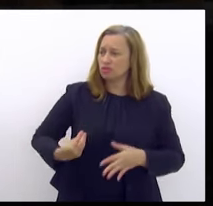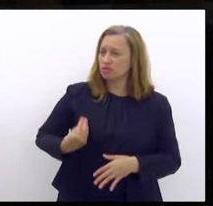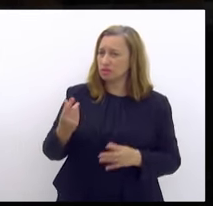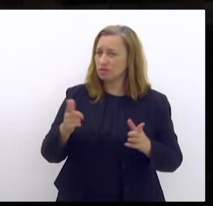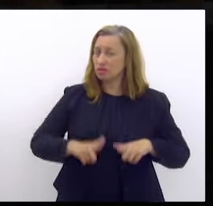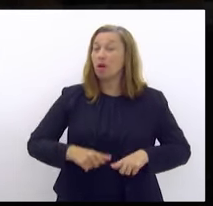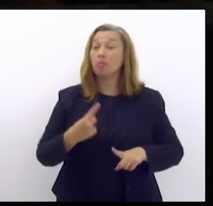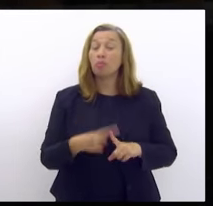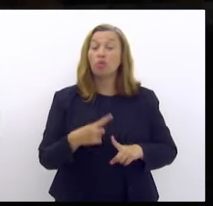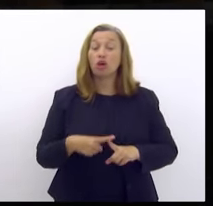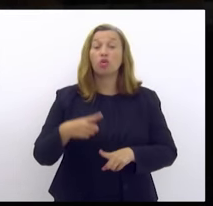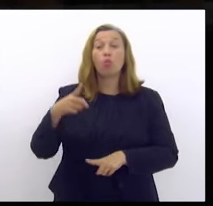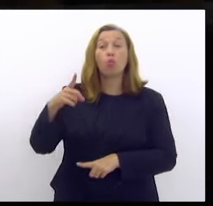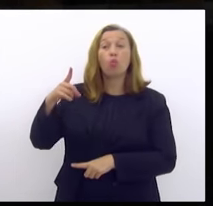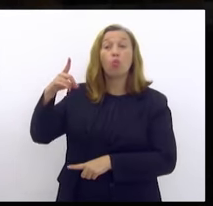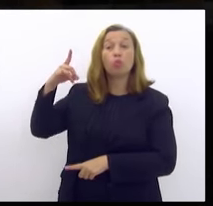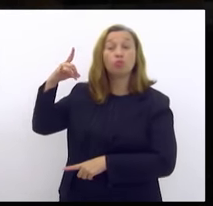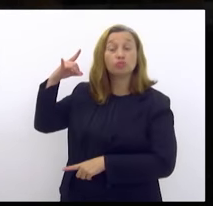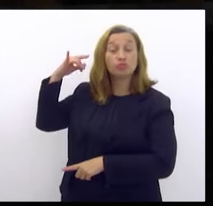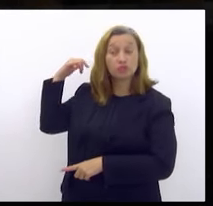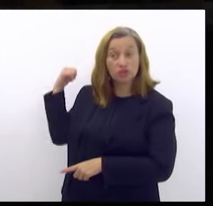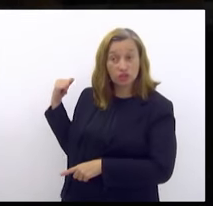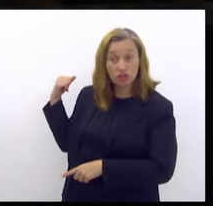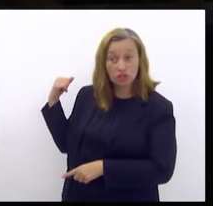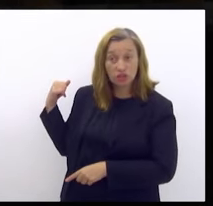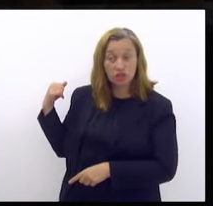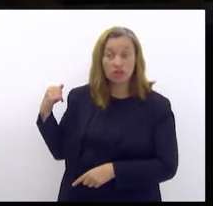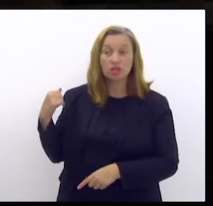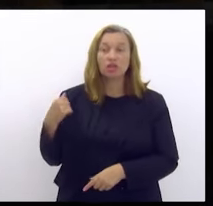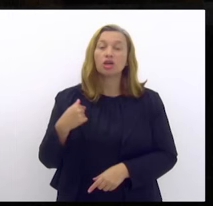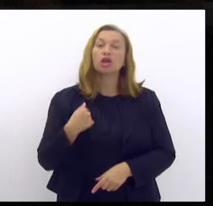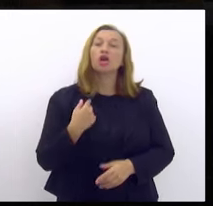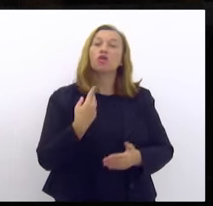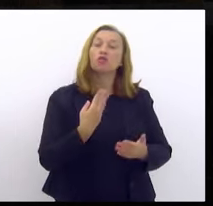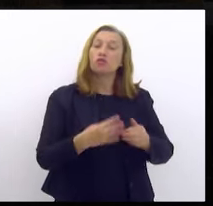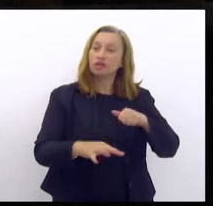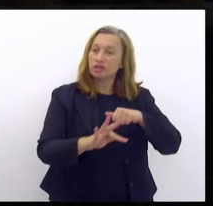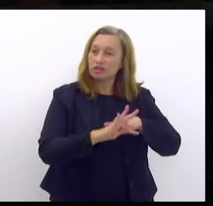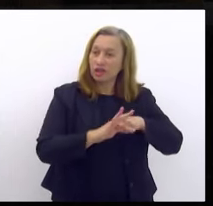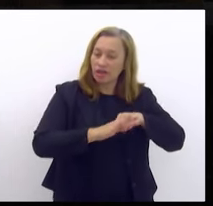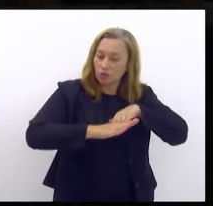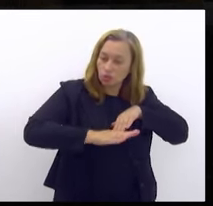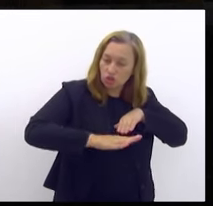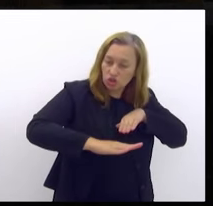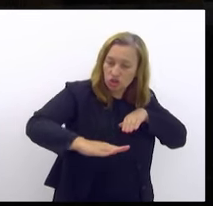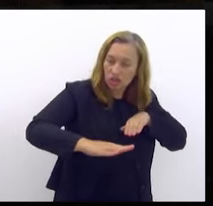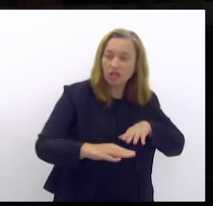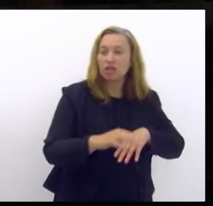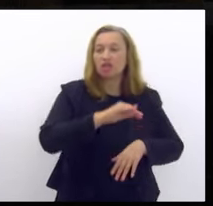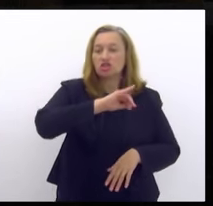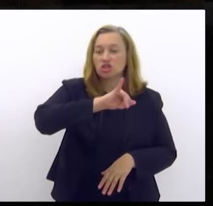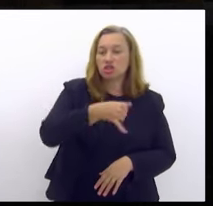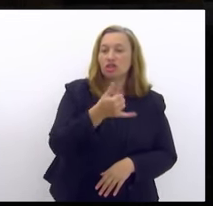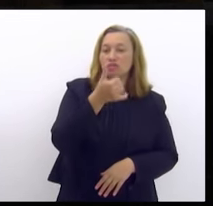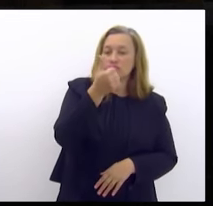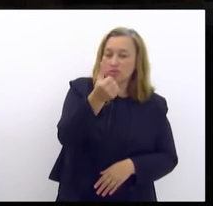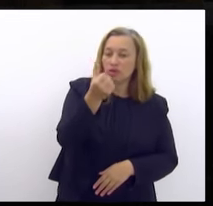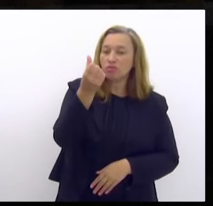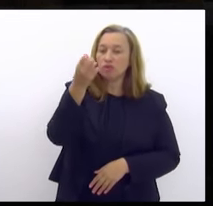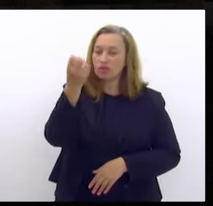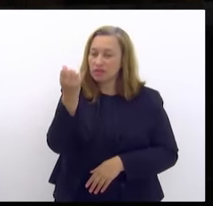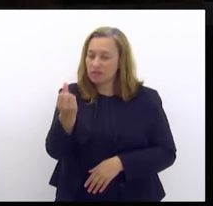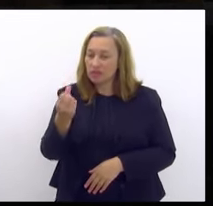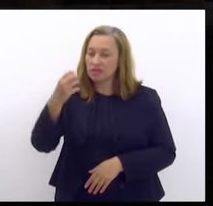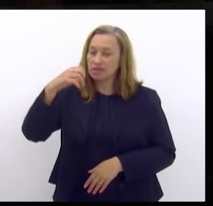porque um dia fui técnico de estradas. Em janeiro de 1965,